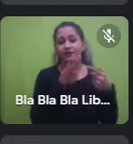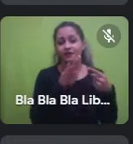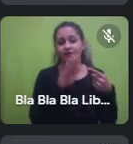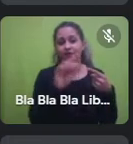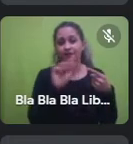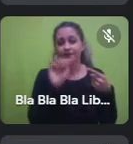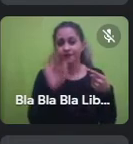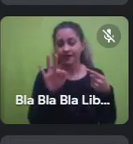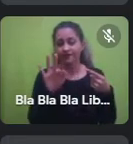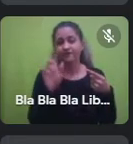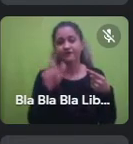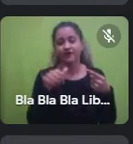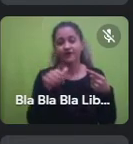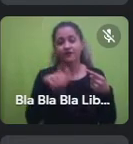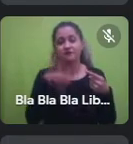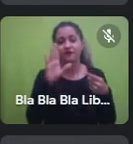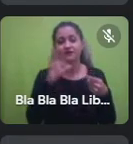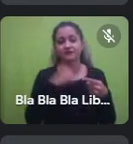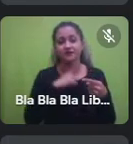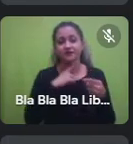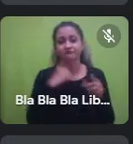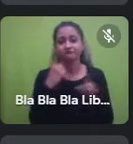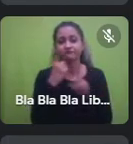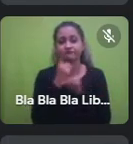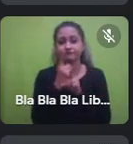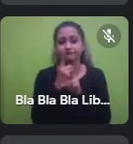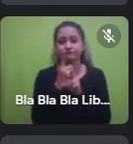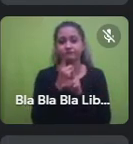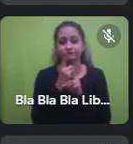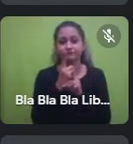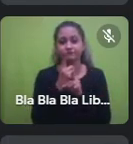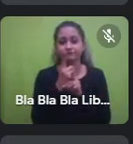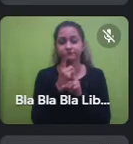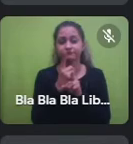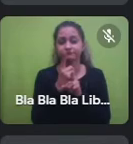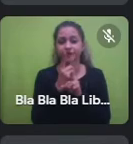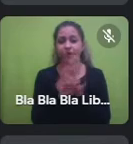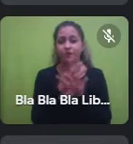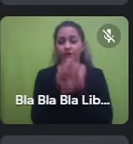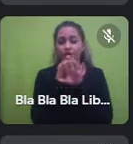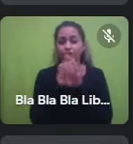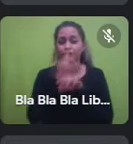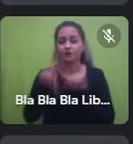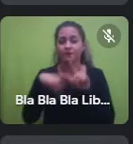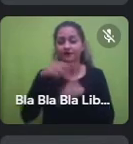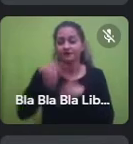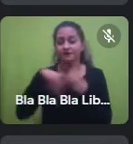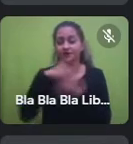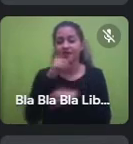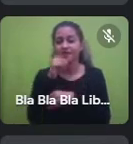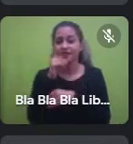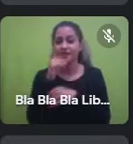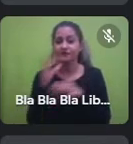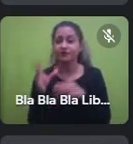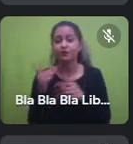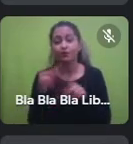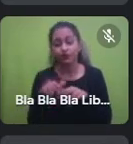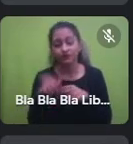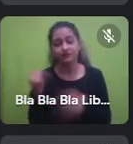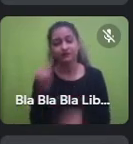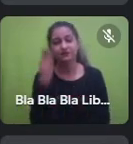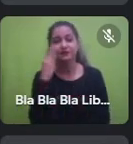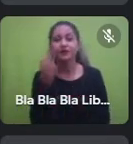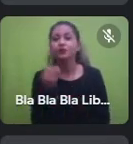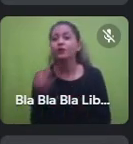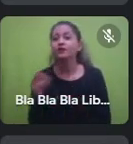a concentração no músculo dividido pela concentração na água. Então, é importante a gente saber quanto tem na água, que é justamente para a